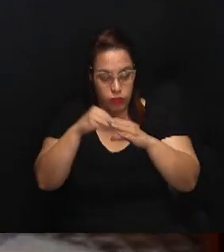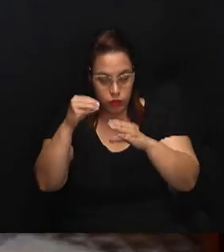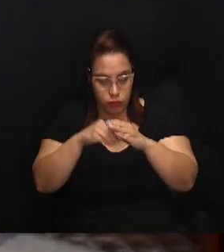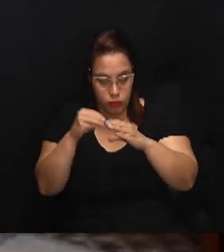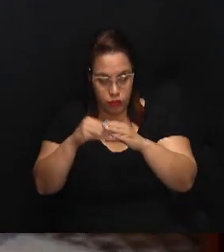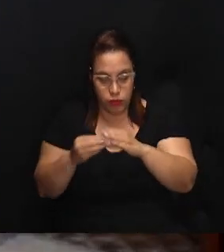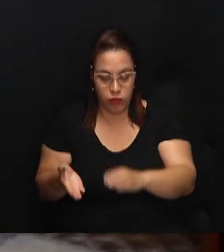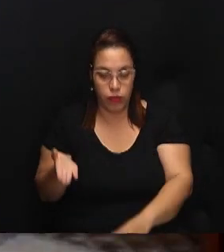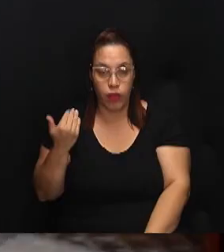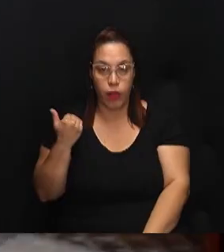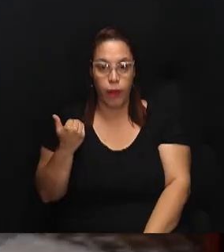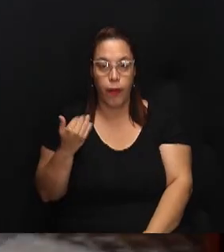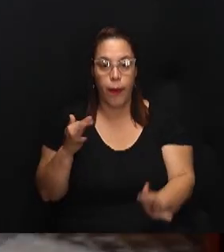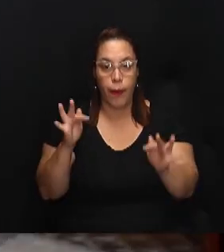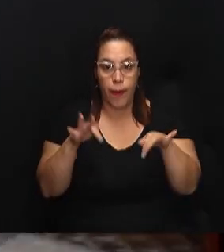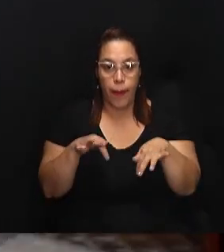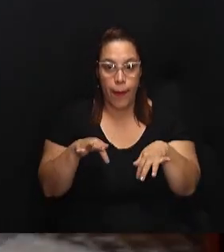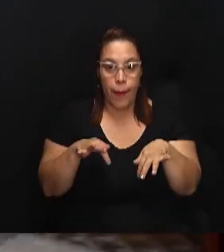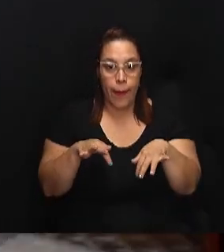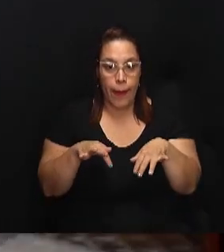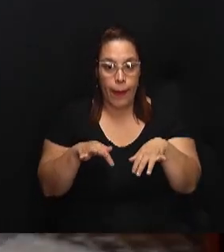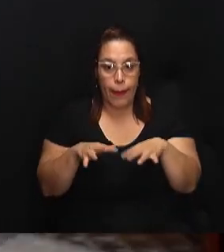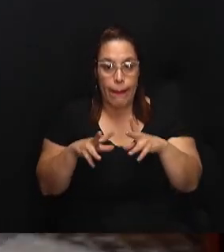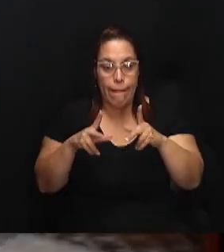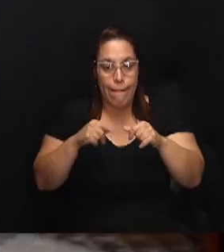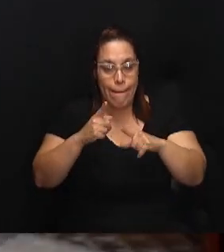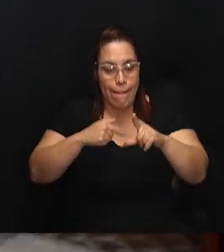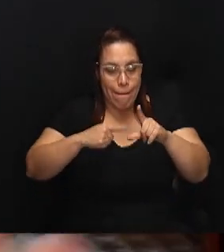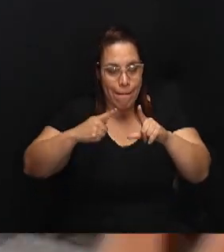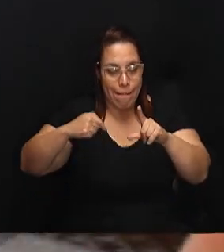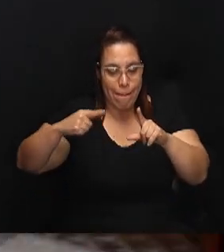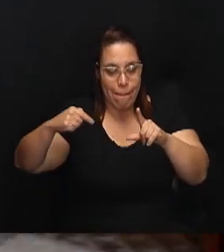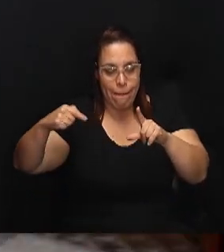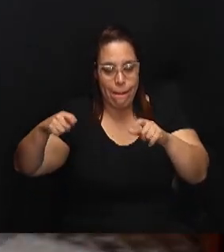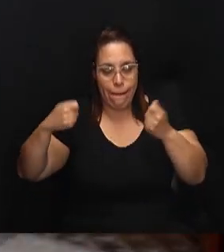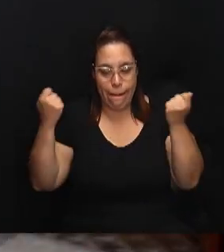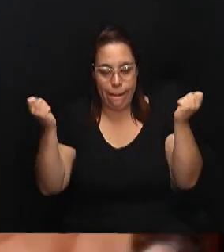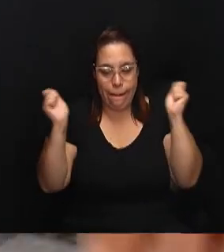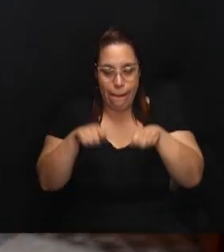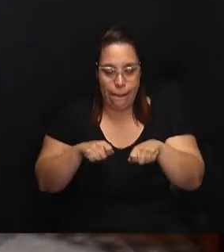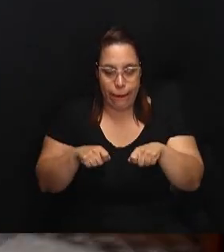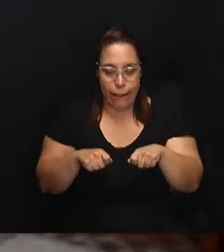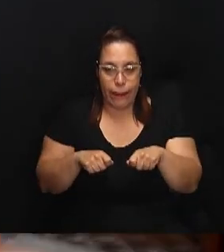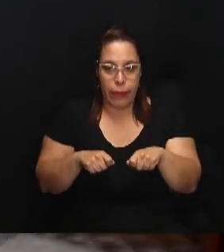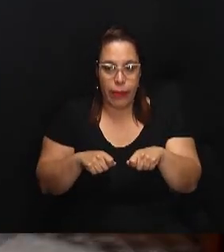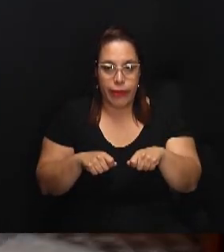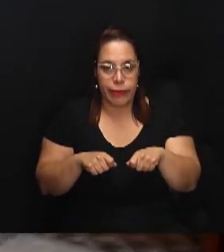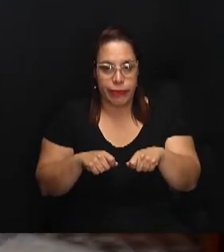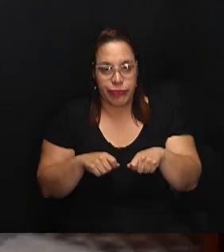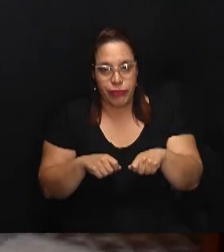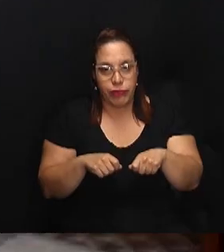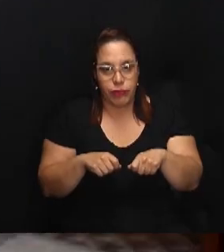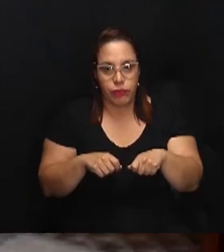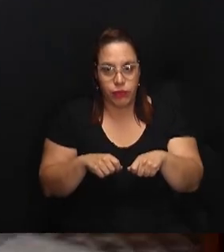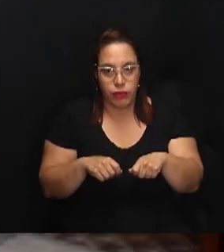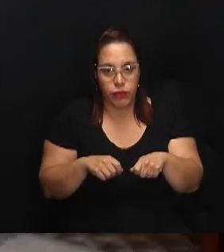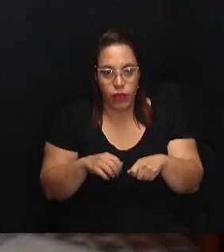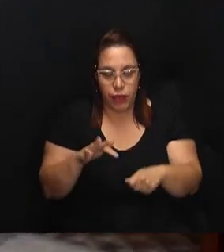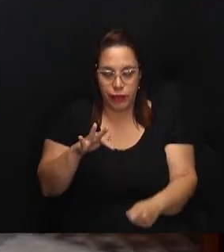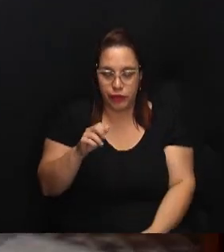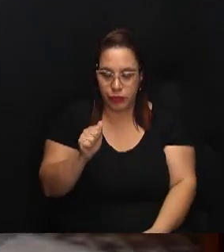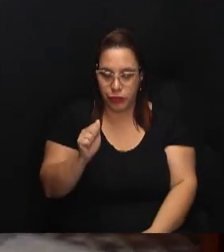foi alimentada antes, né, da gente chegar na etapa final, com todos os dados possíveis que eles conseguiram coletar